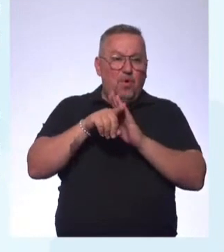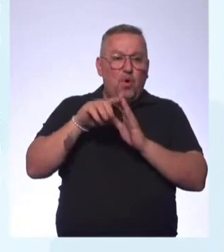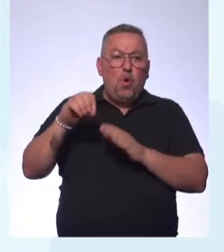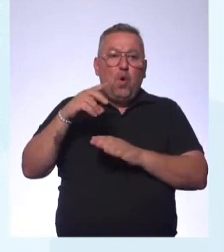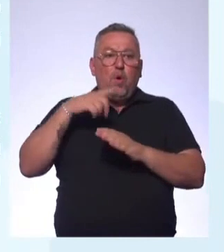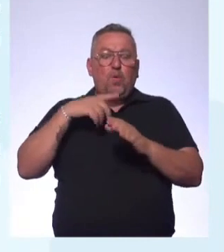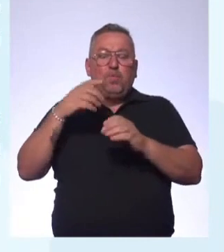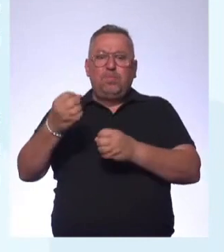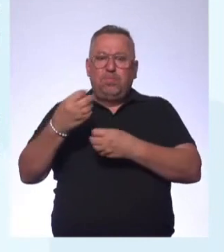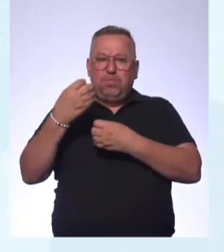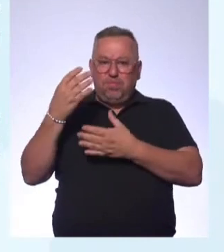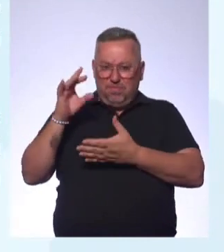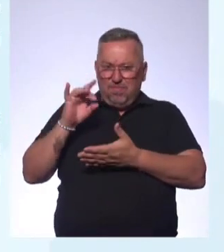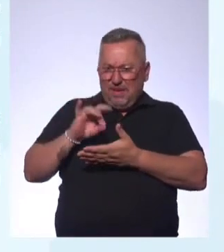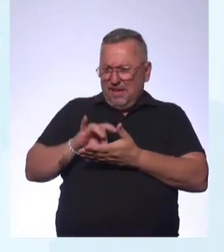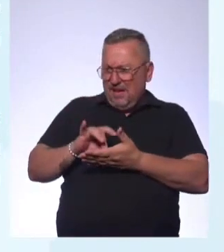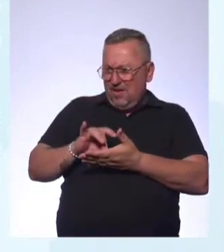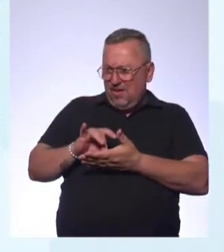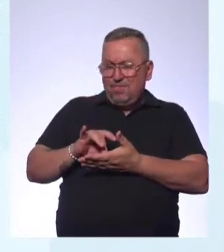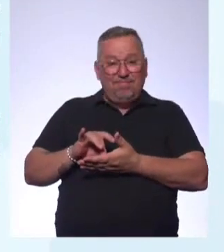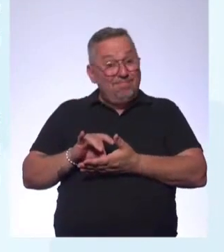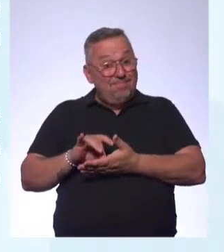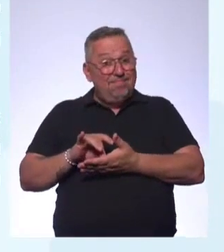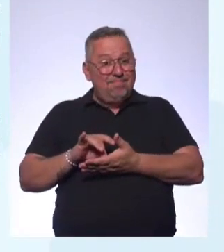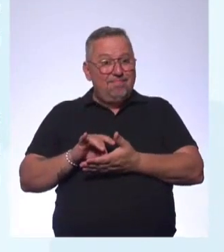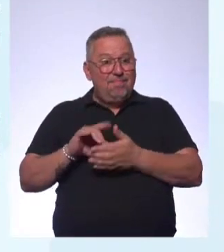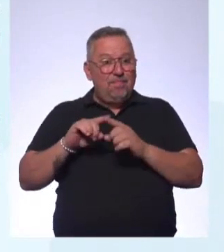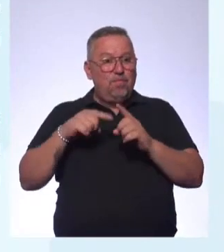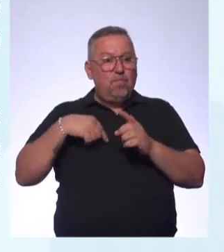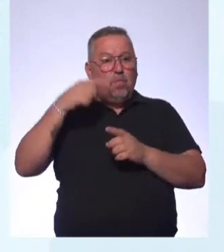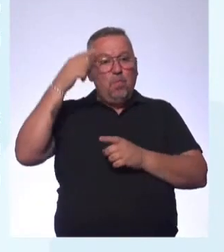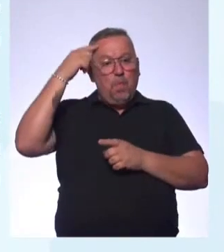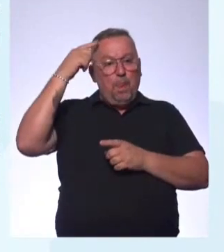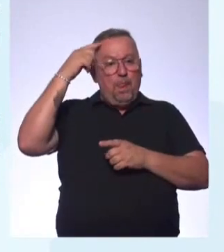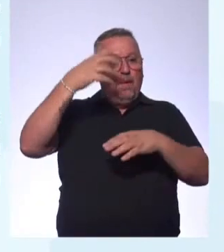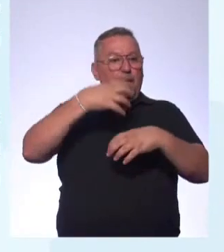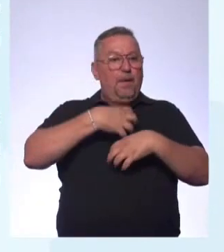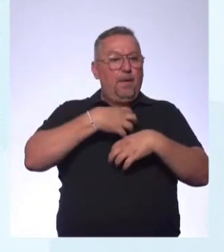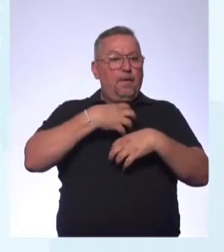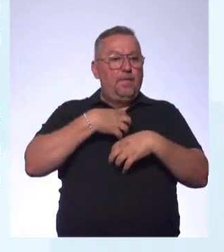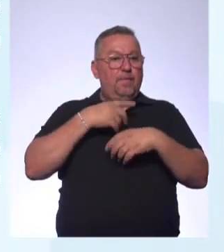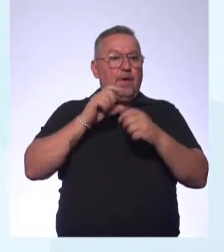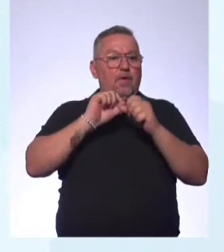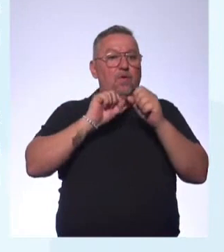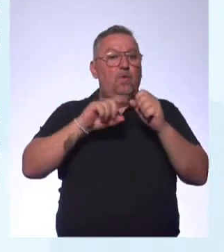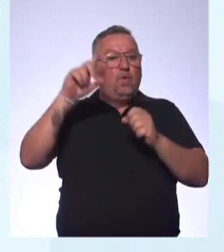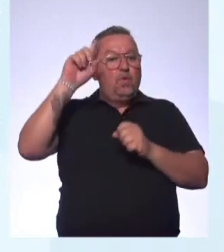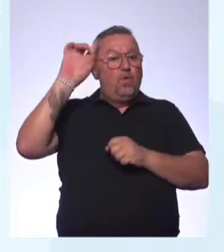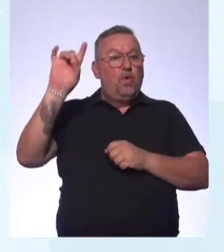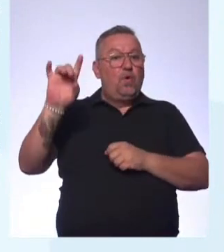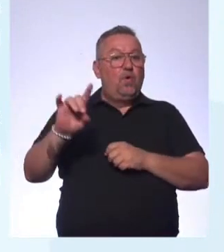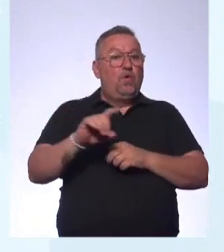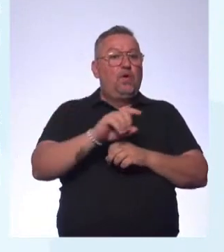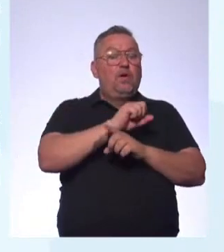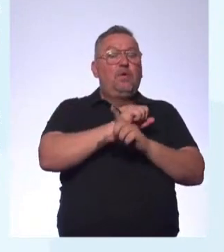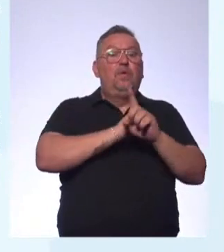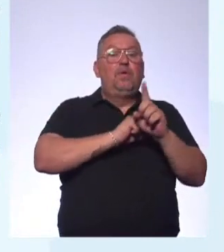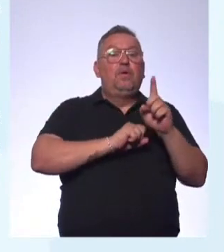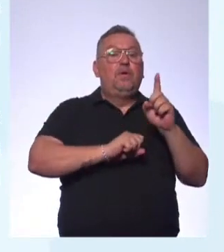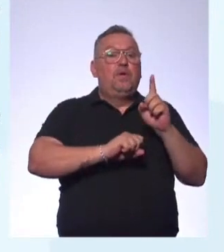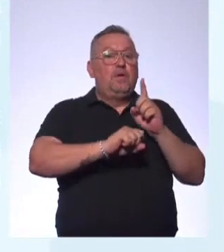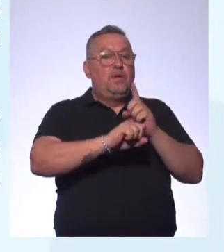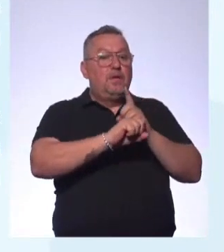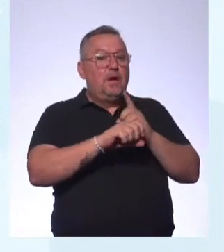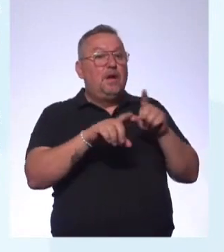ou teve suas informações verificadas. Porém, são pensamentos e comportamentos que fazem parte do nosso